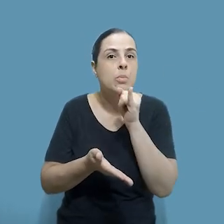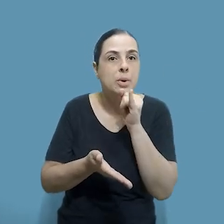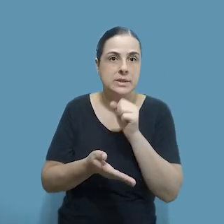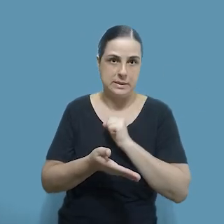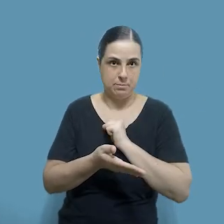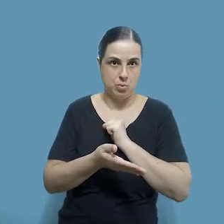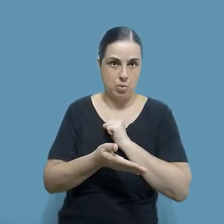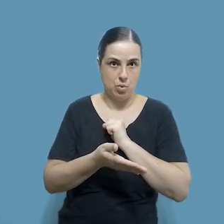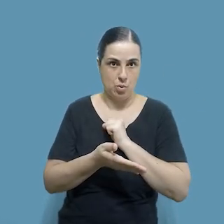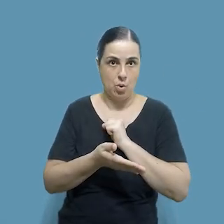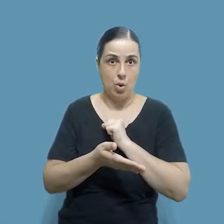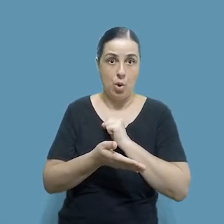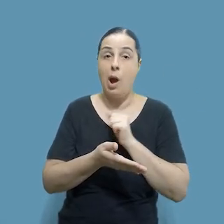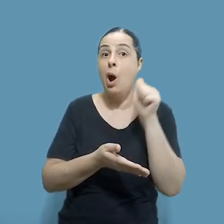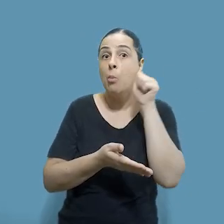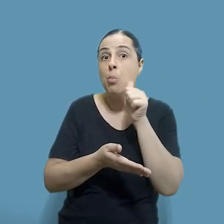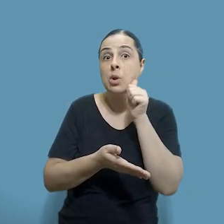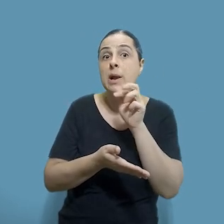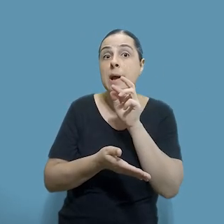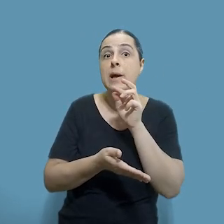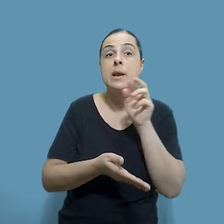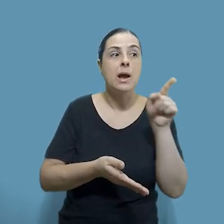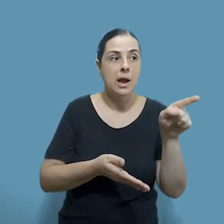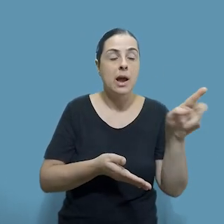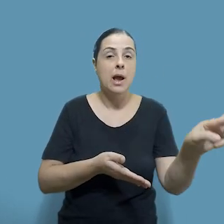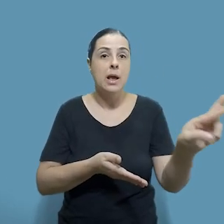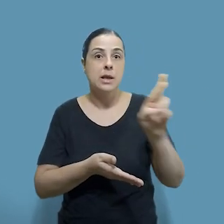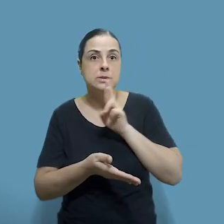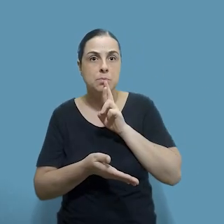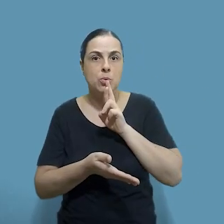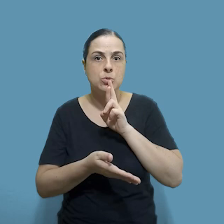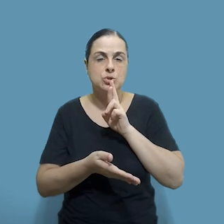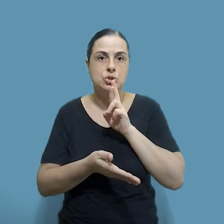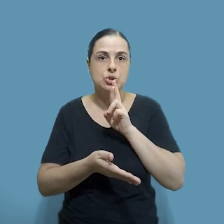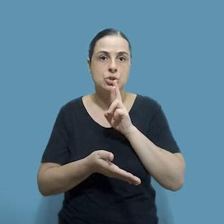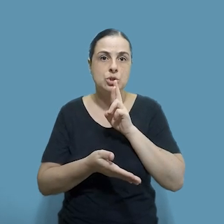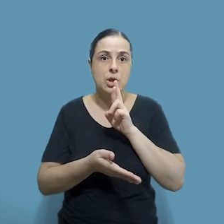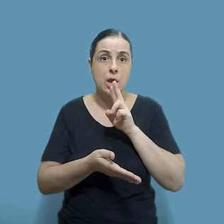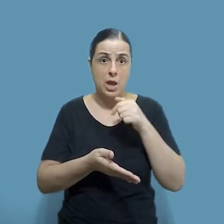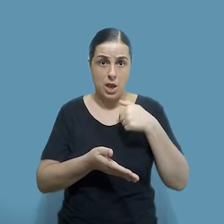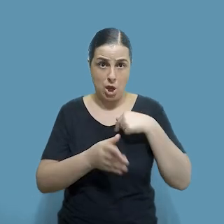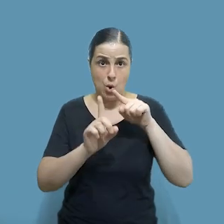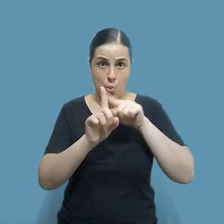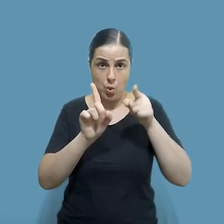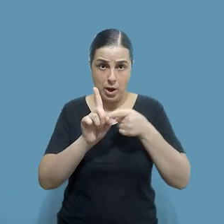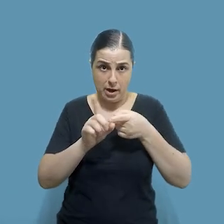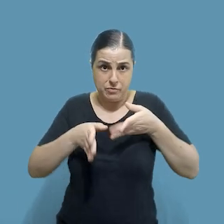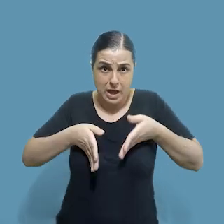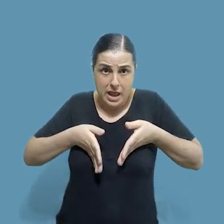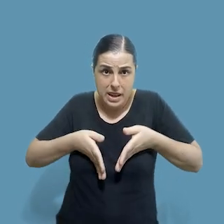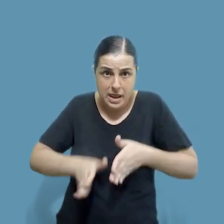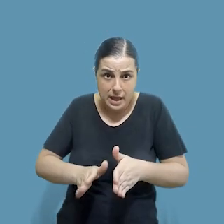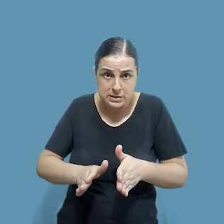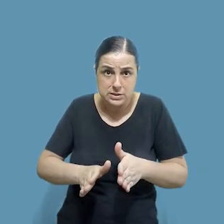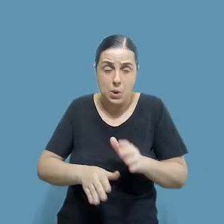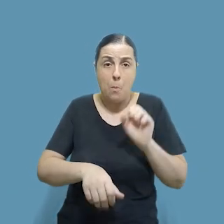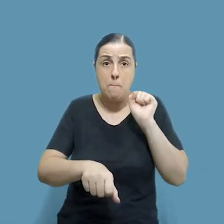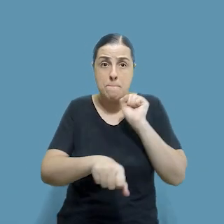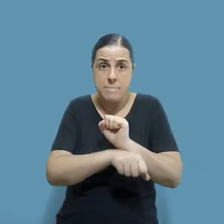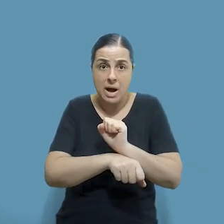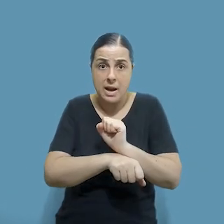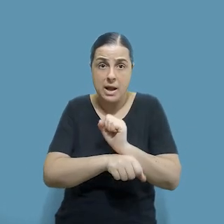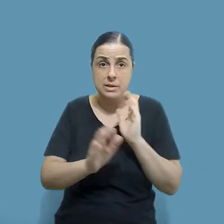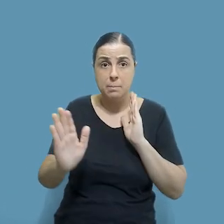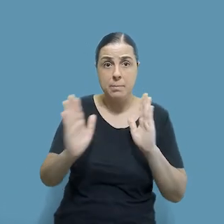de 40 dias após o parto. Agora, imagina, uma família pobre, né? E guardar o resguardo significava ficar